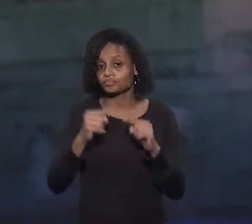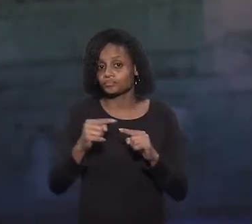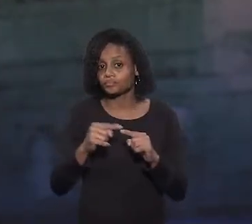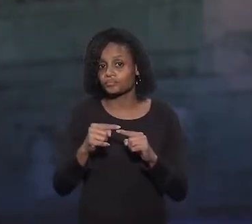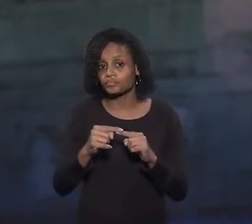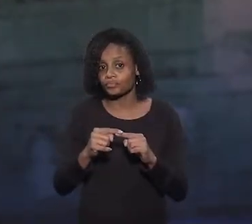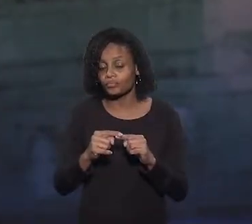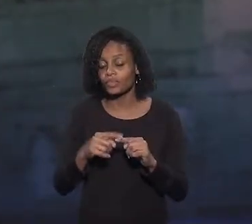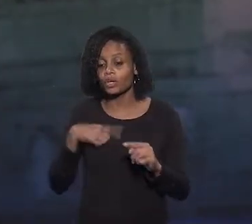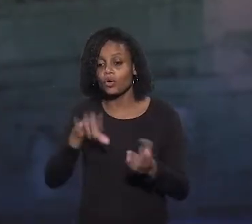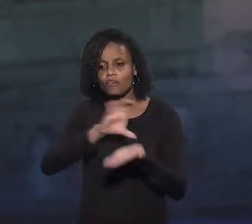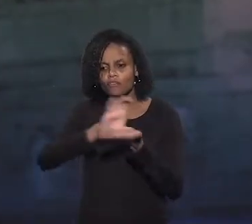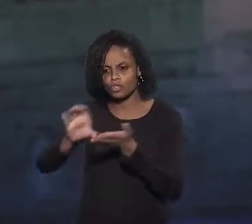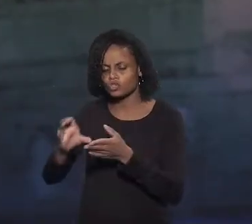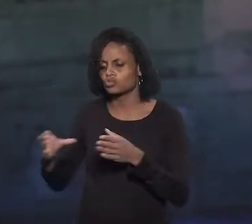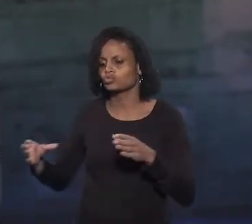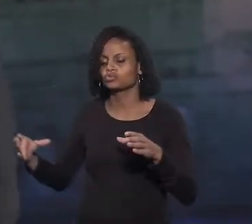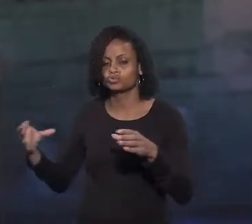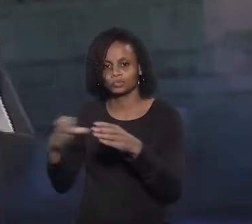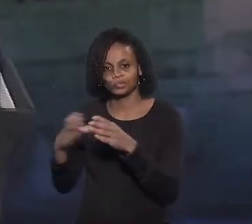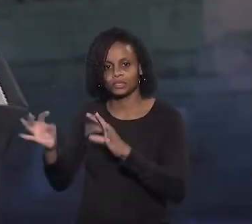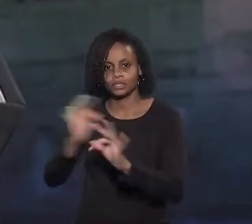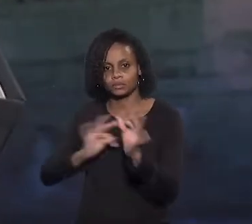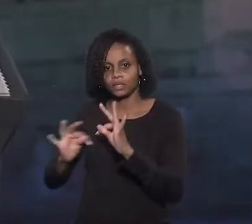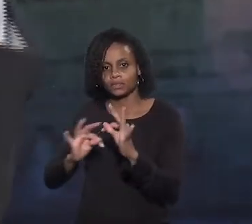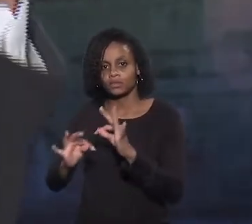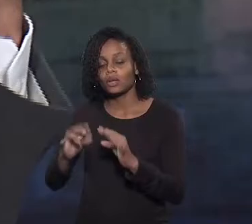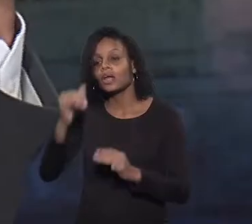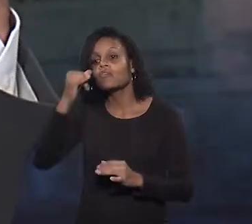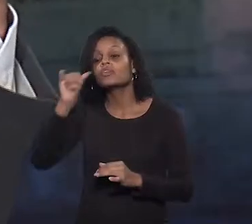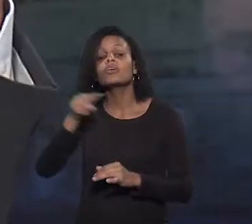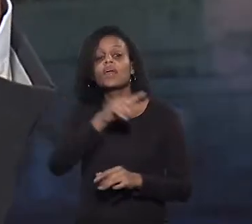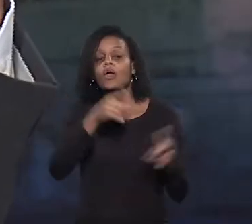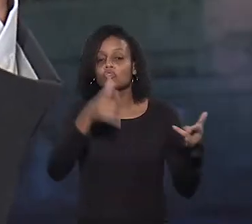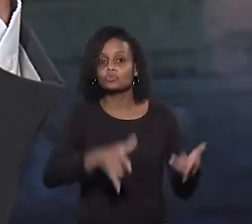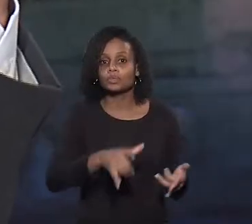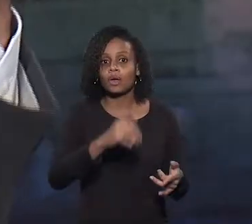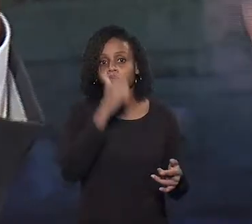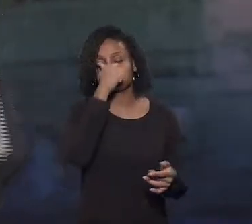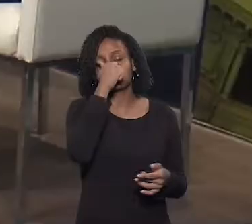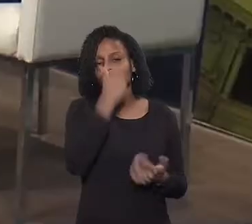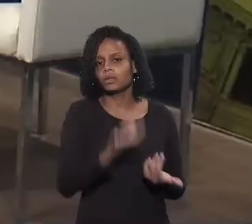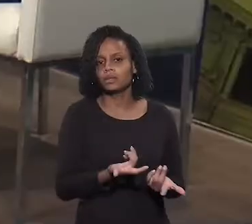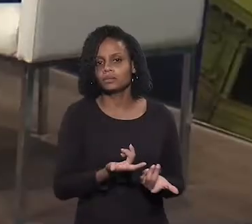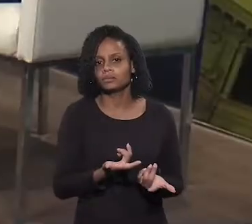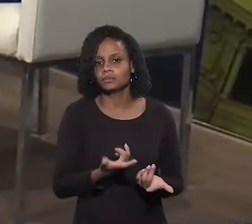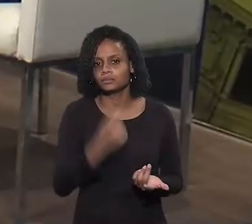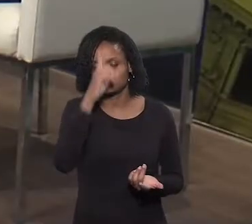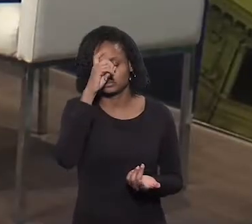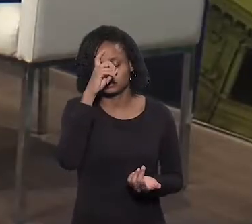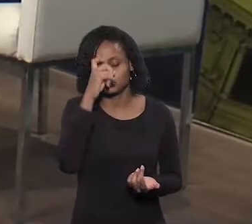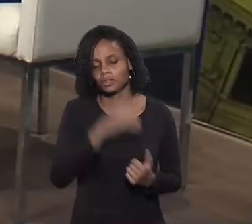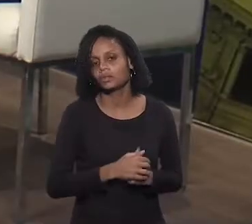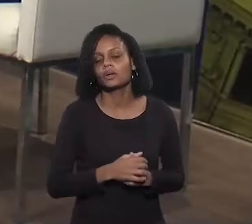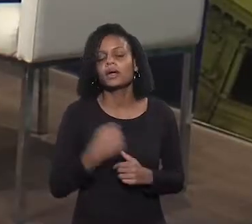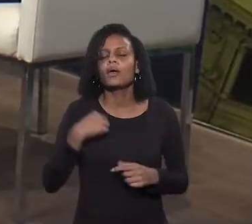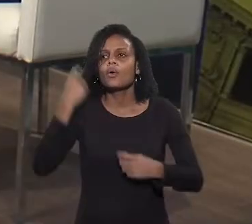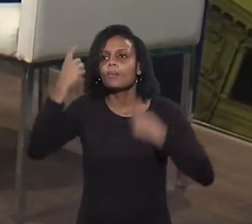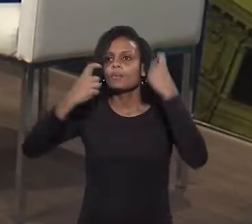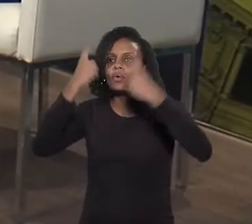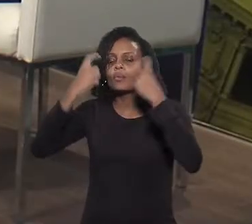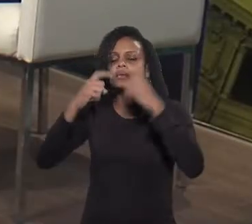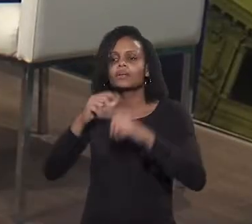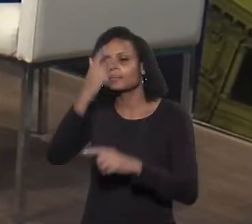que quando eu invisto numa comunidade terapêutica, eu vou evitar que um leito seja ocupado. Entendi. A minha preocupação é assim, com a